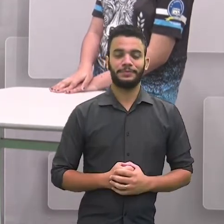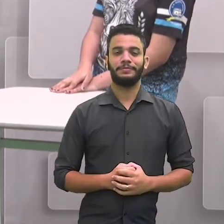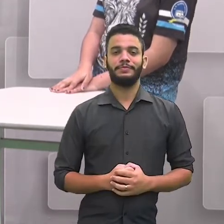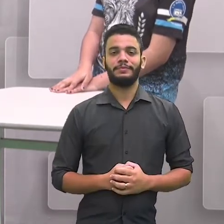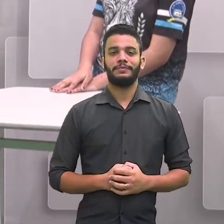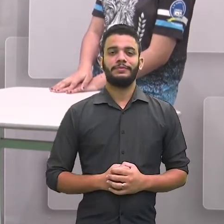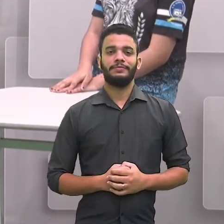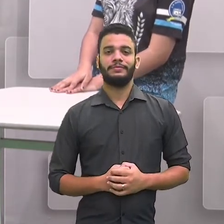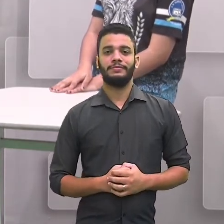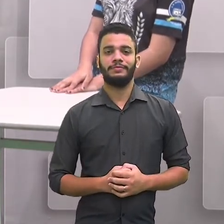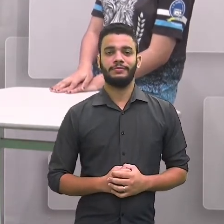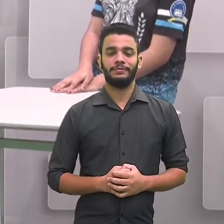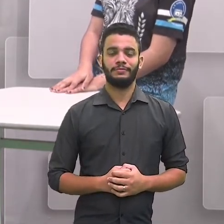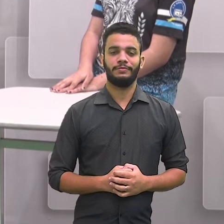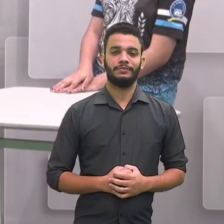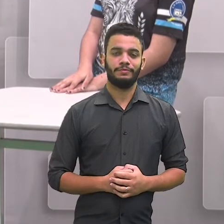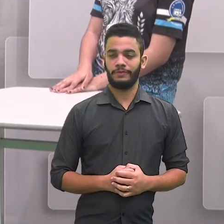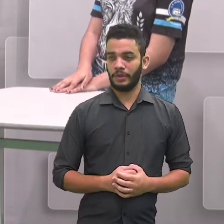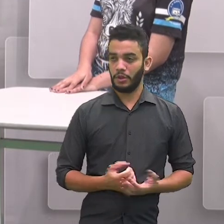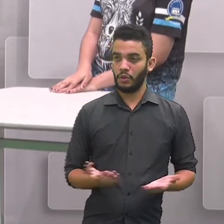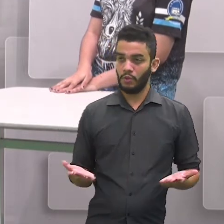Vamos para você, Gabriela.